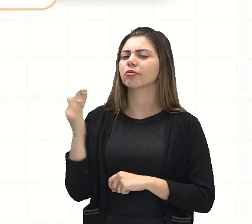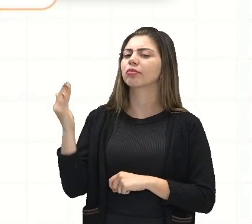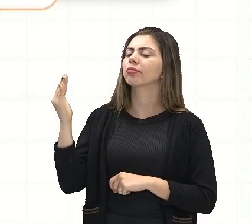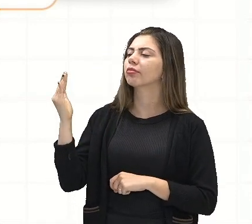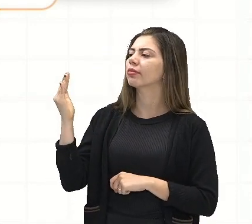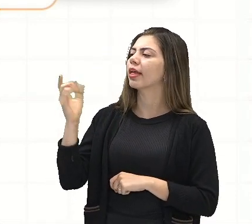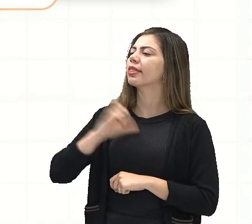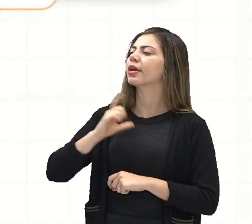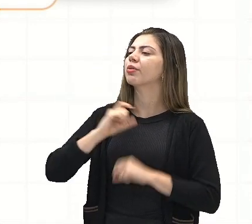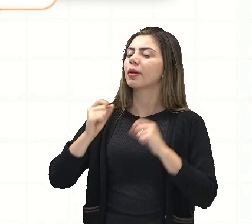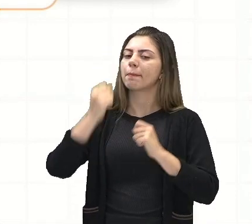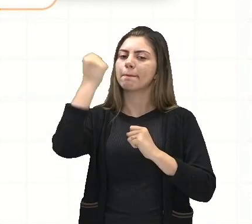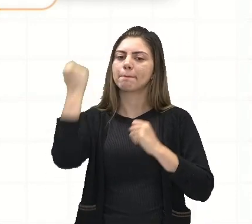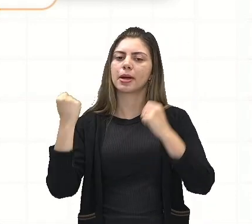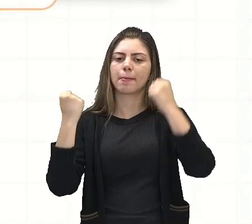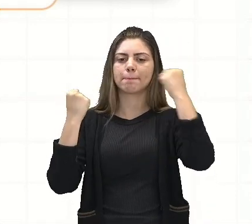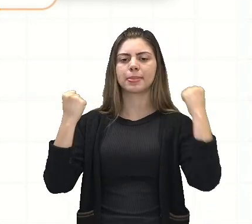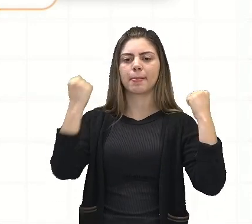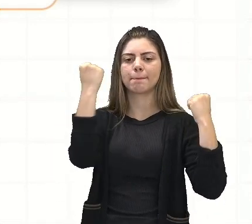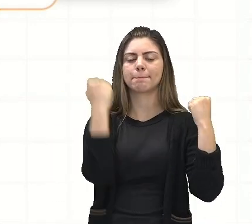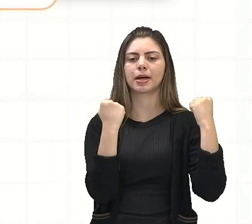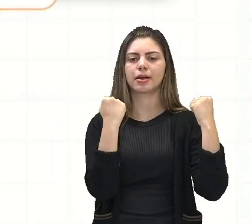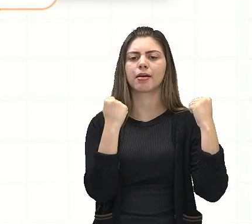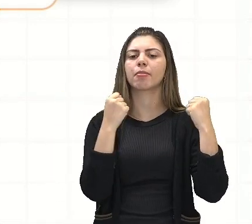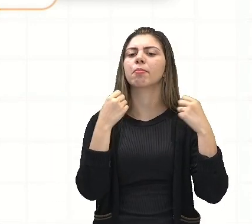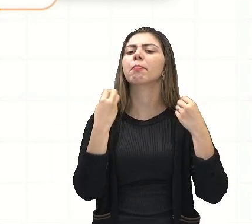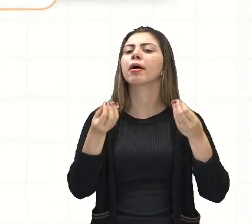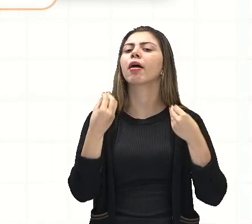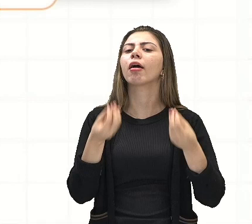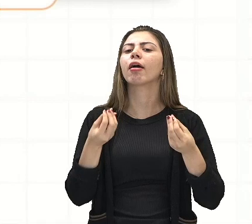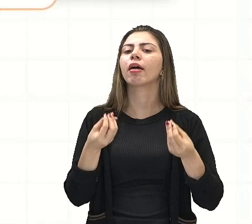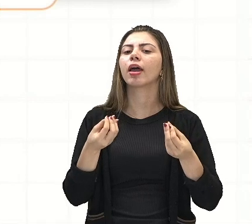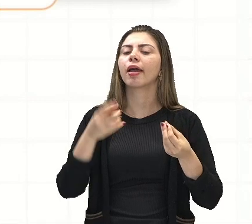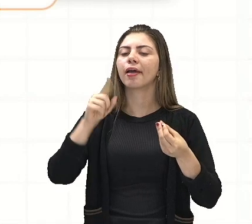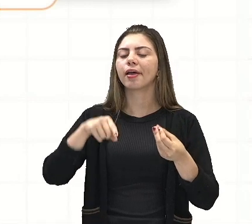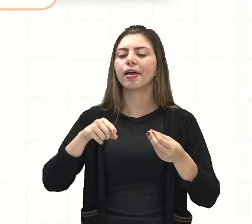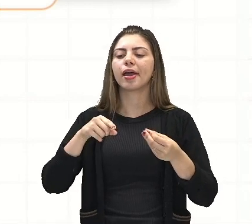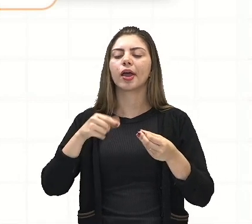várias estacas, né, que servem aí para poder